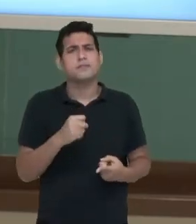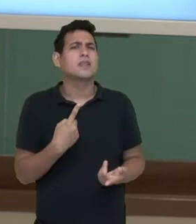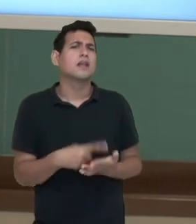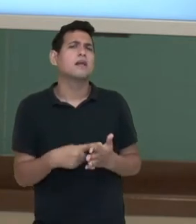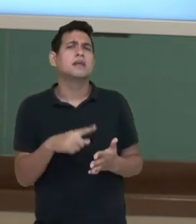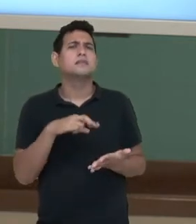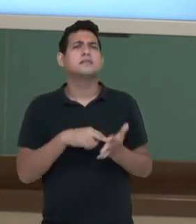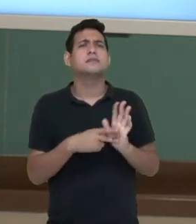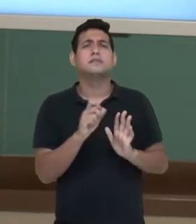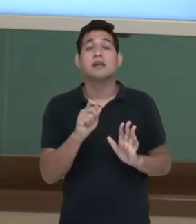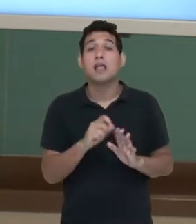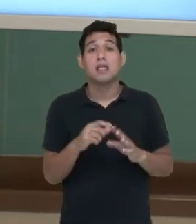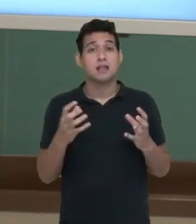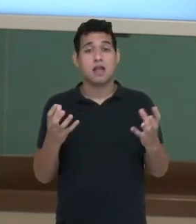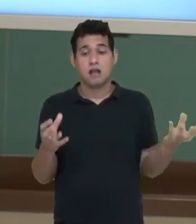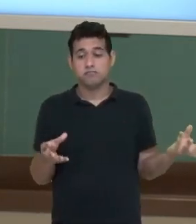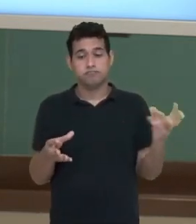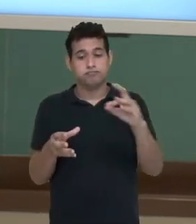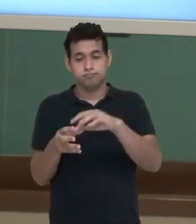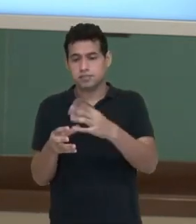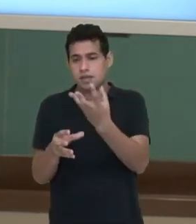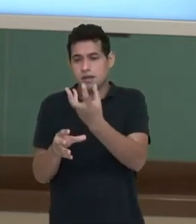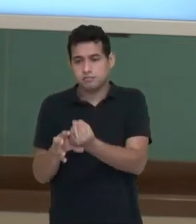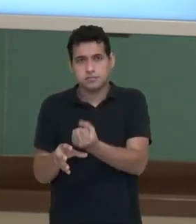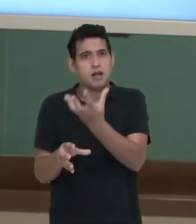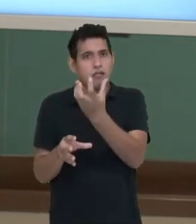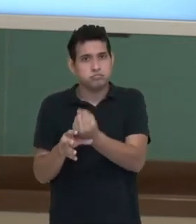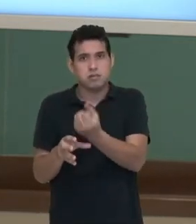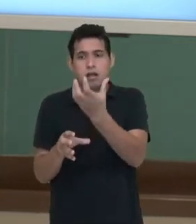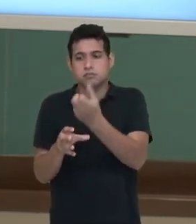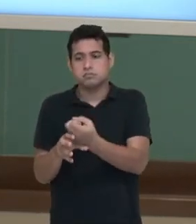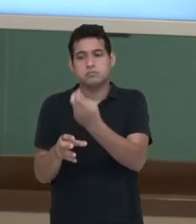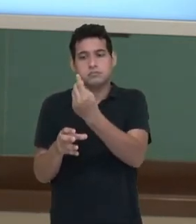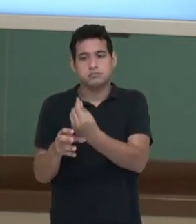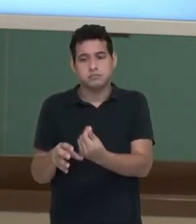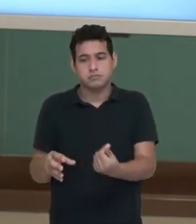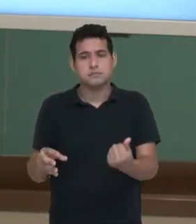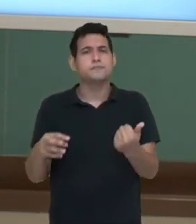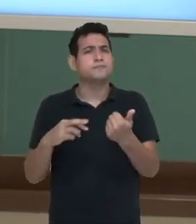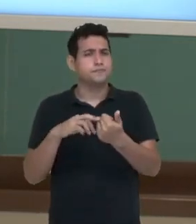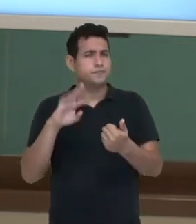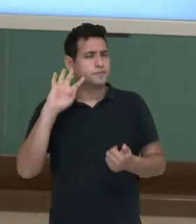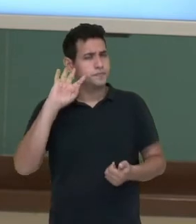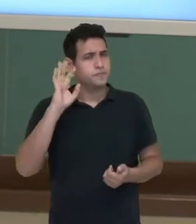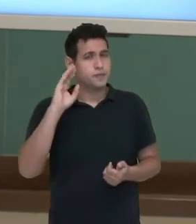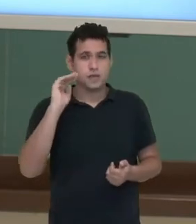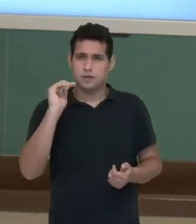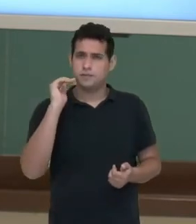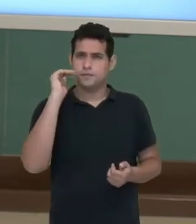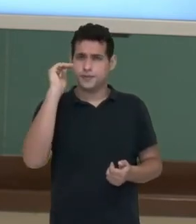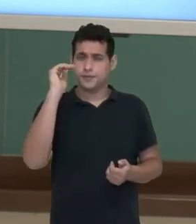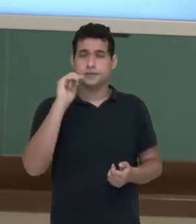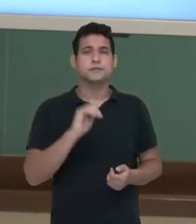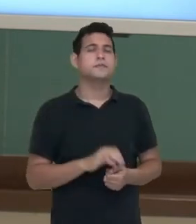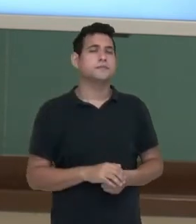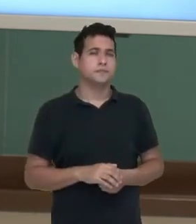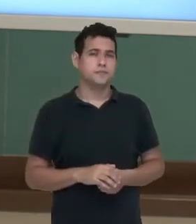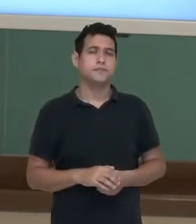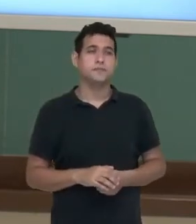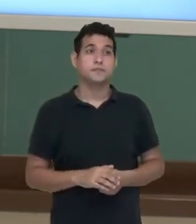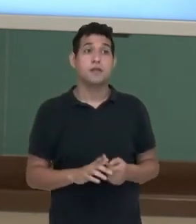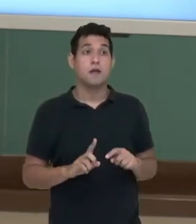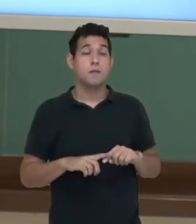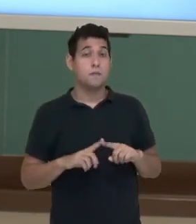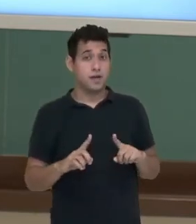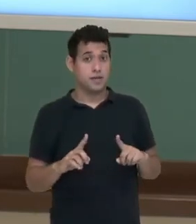tende a receber calor deste corpo que está com a temperatura mais elevada. Então,